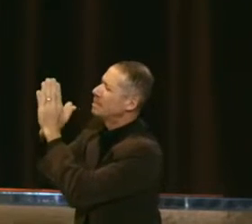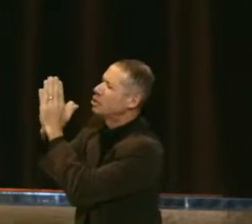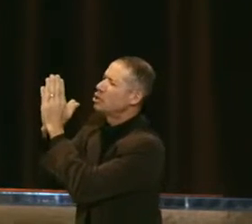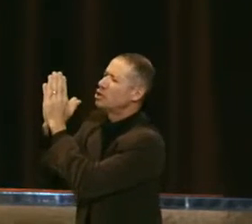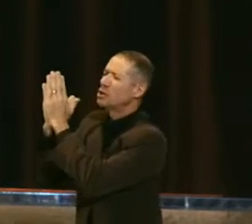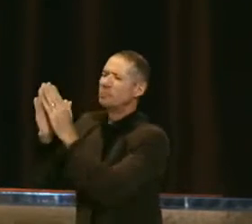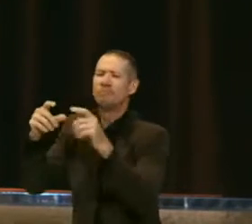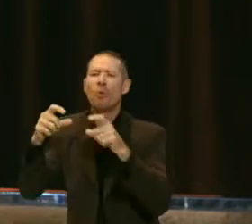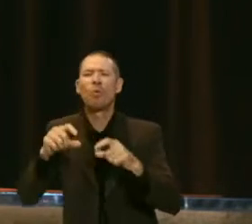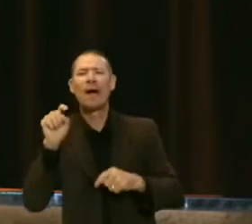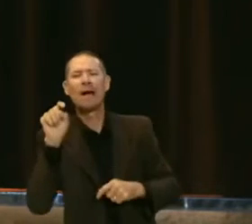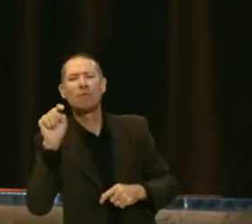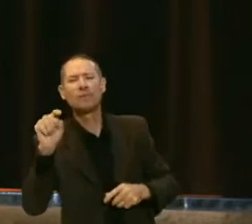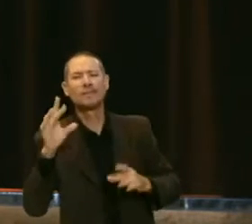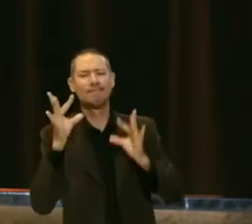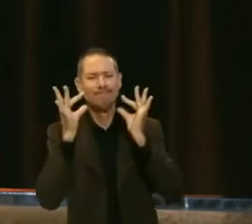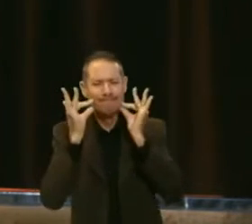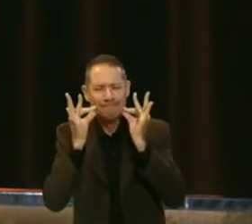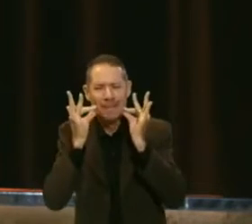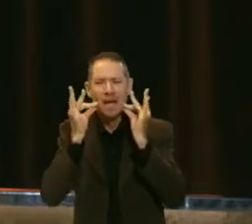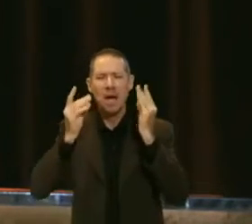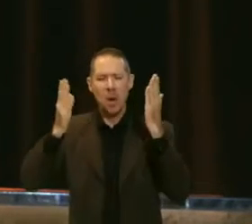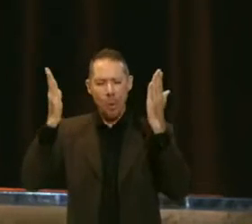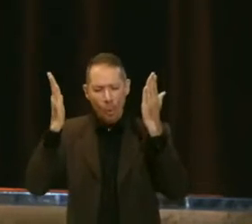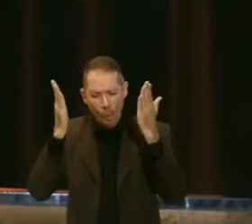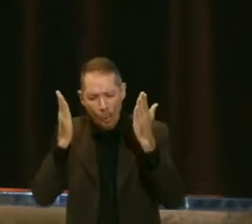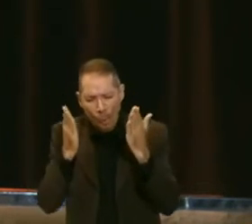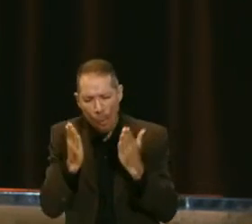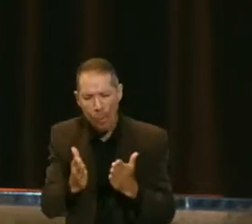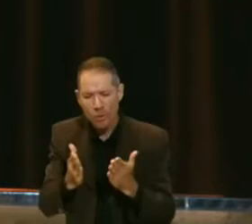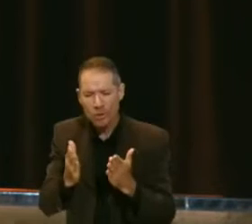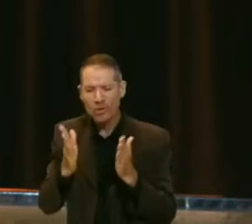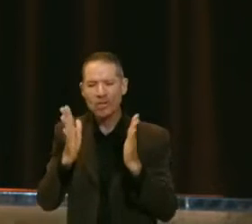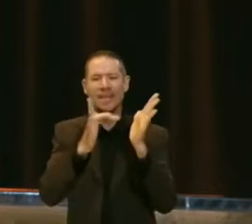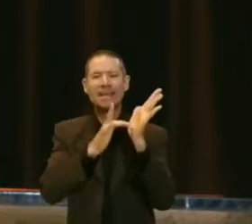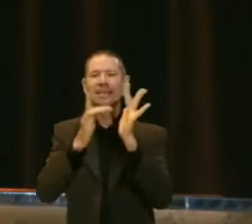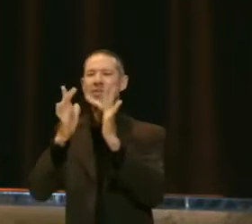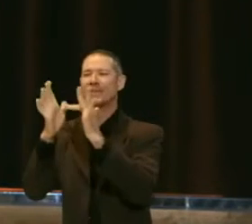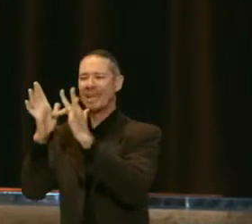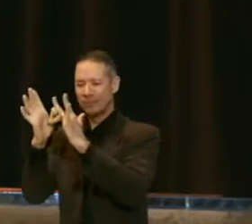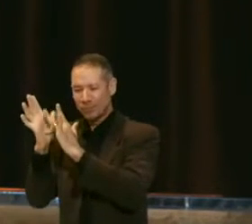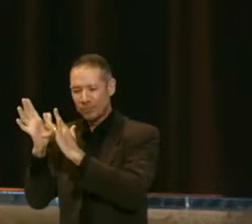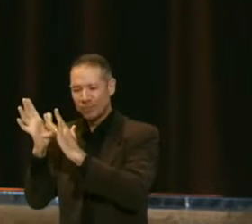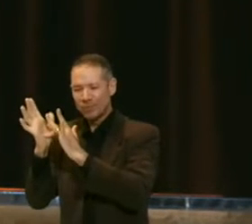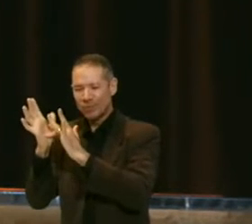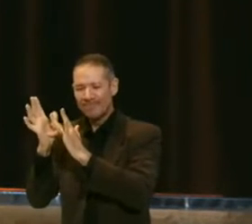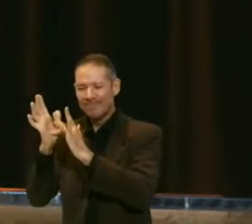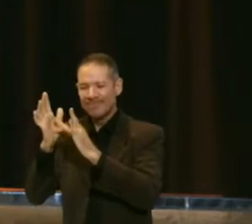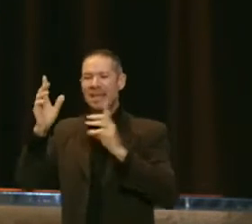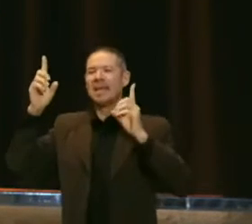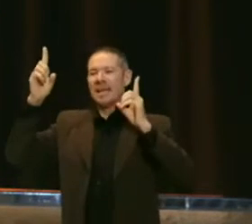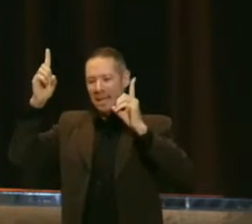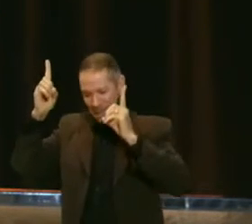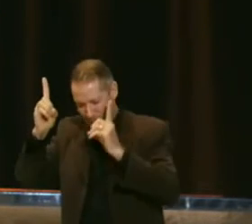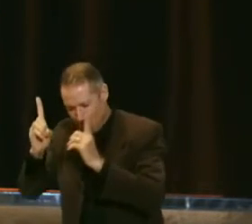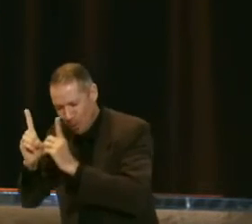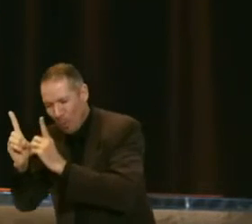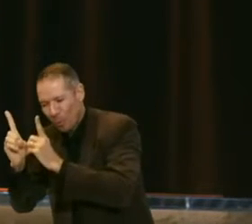está. Hoje o itinerário de Jesus te encontrou aqui.